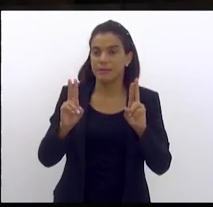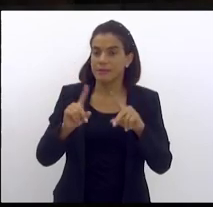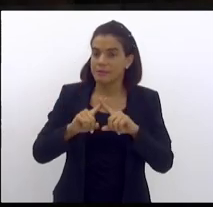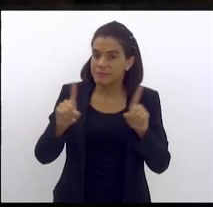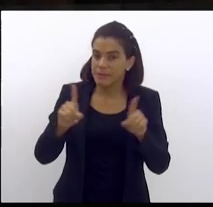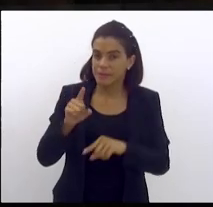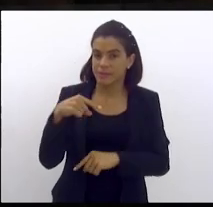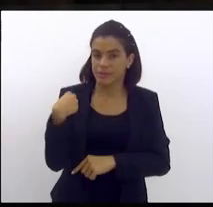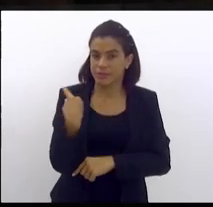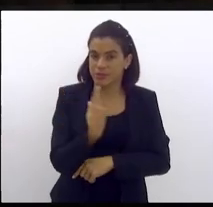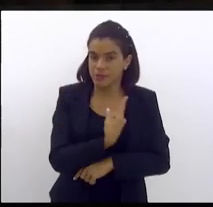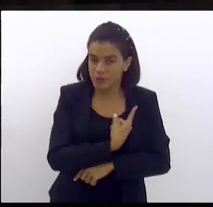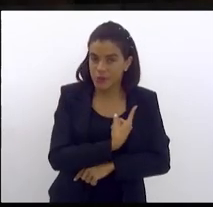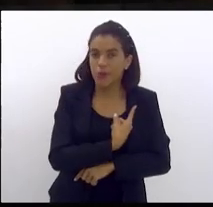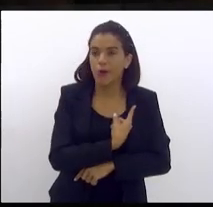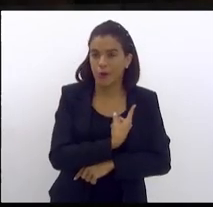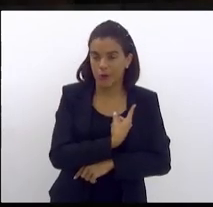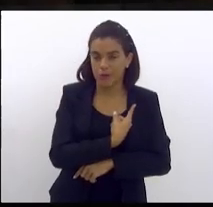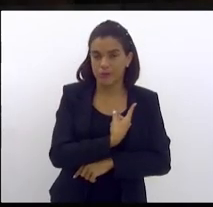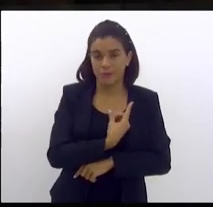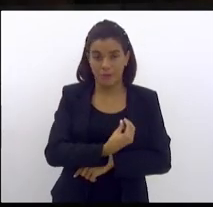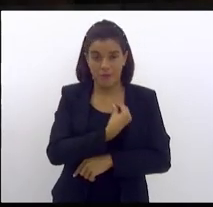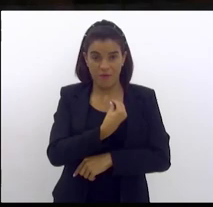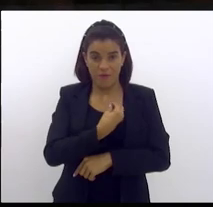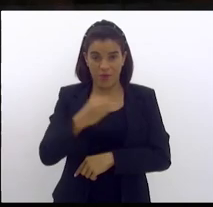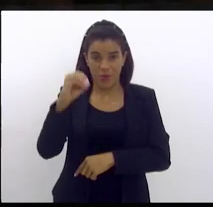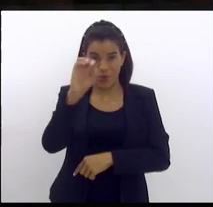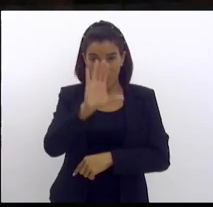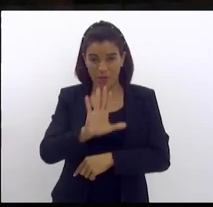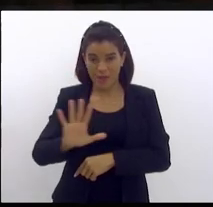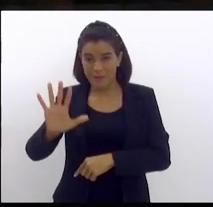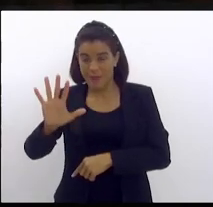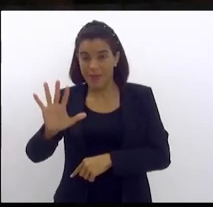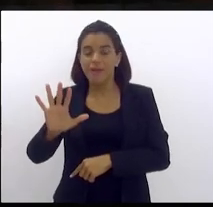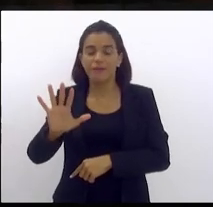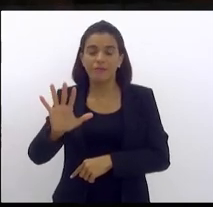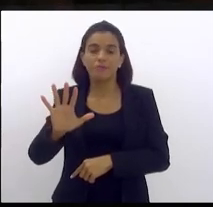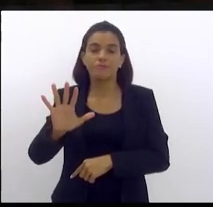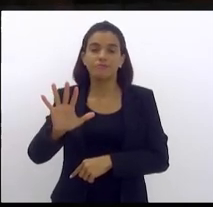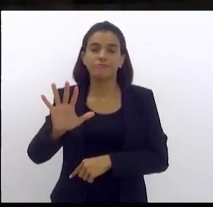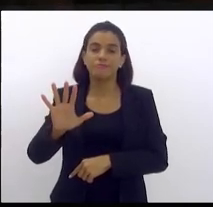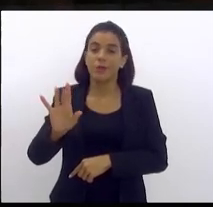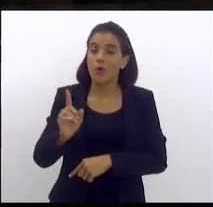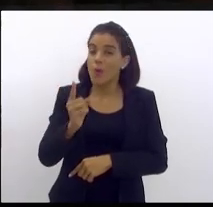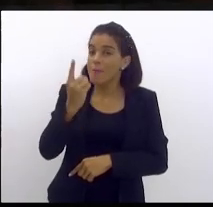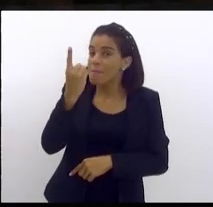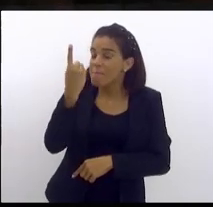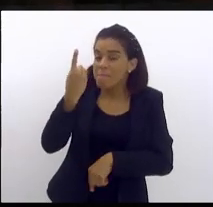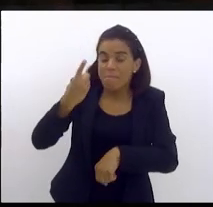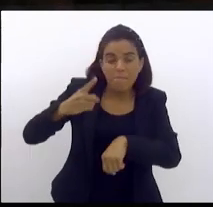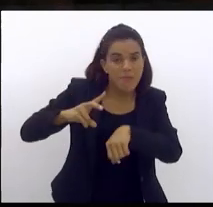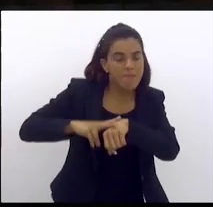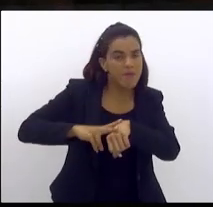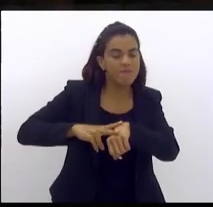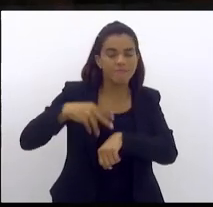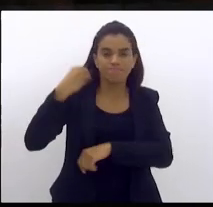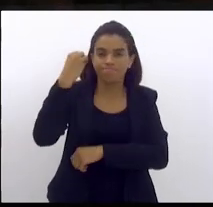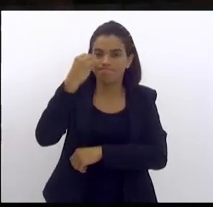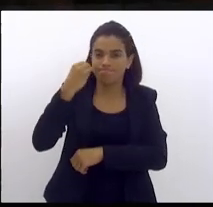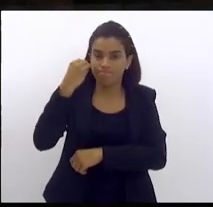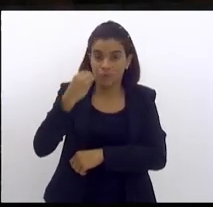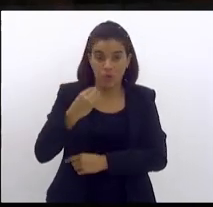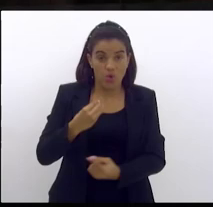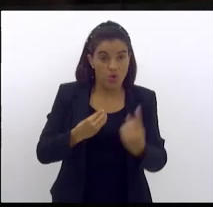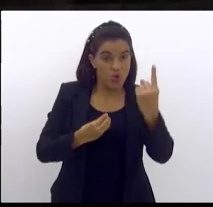nós estamos vivendo ali no Oriente Médio uma experiência talvez única que é uma experiência em que um